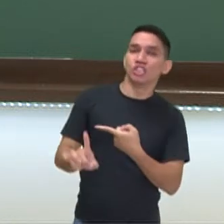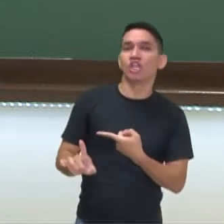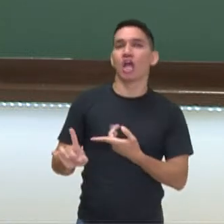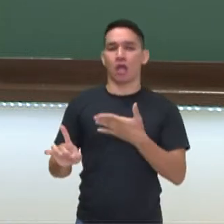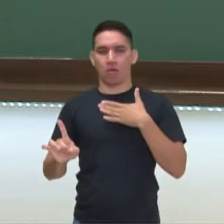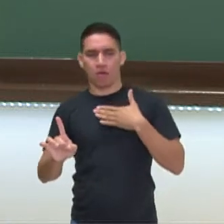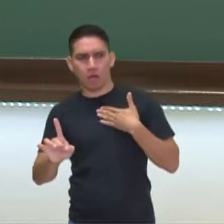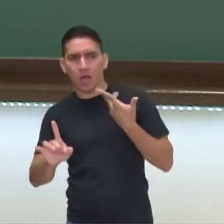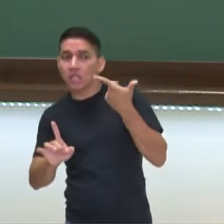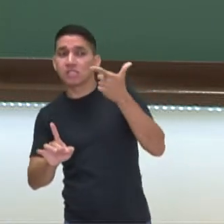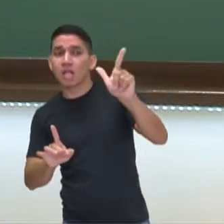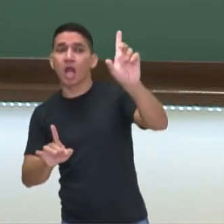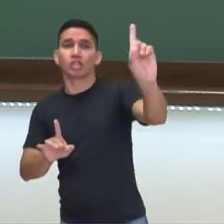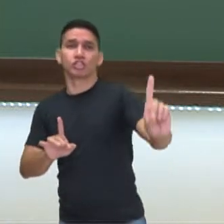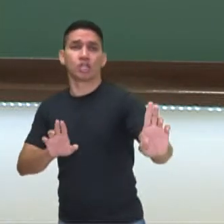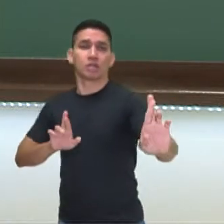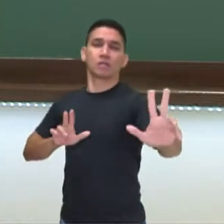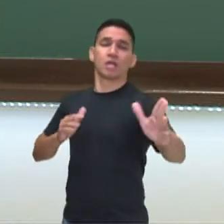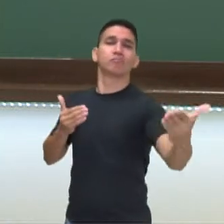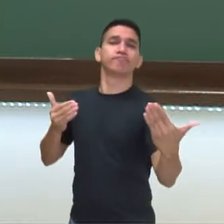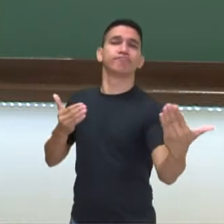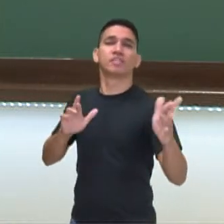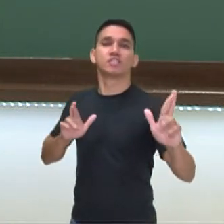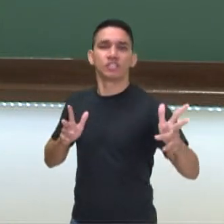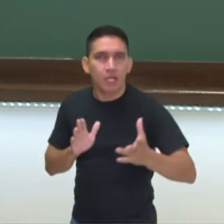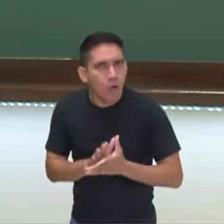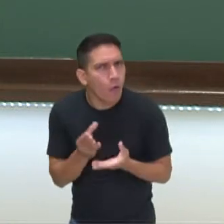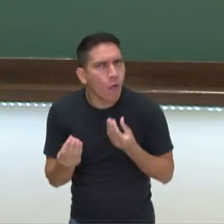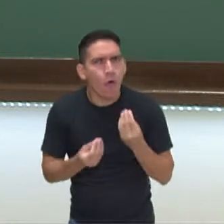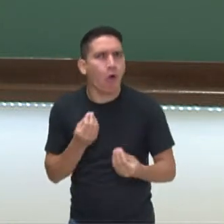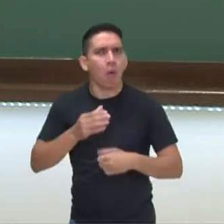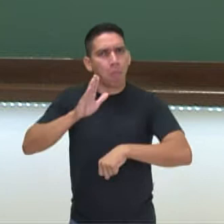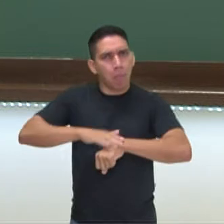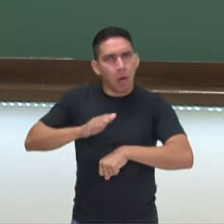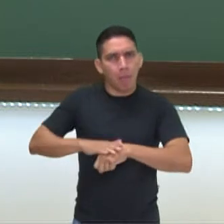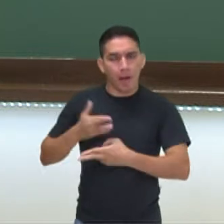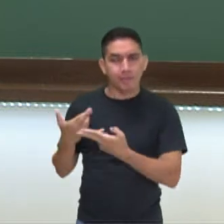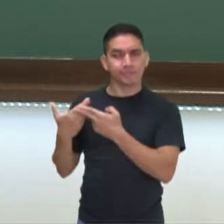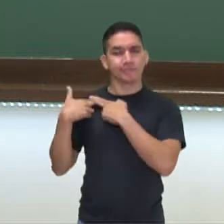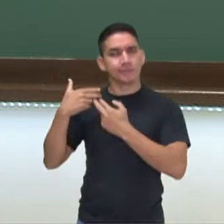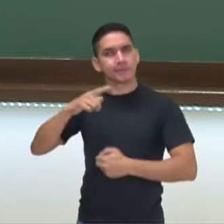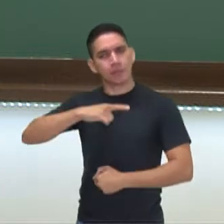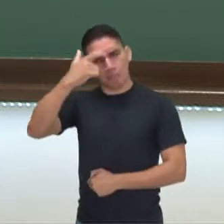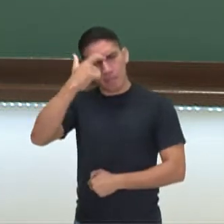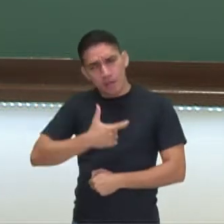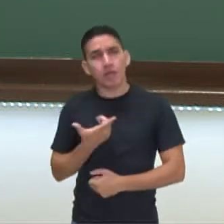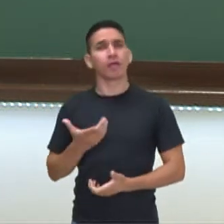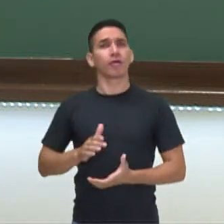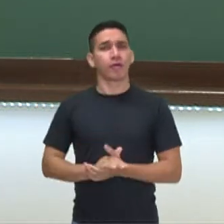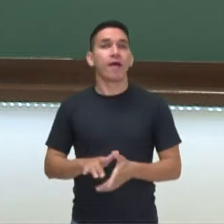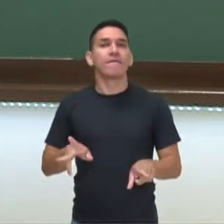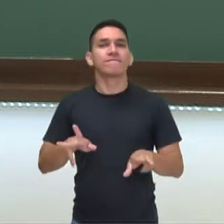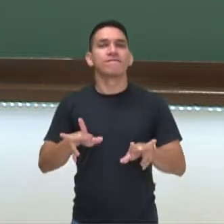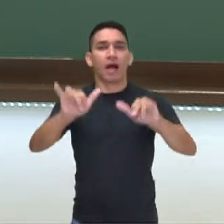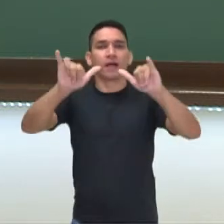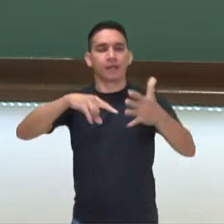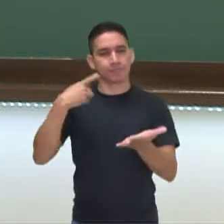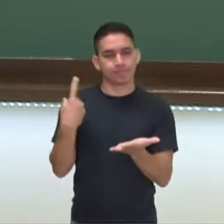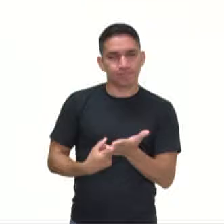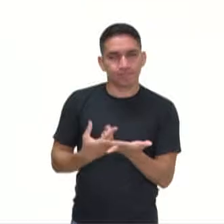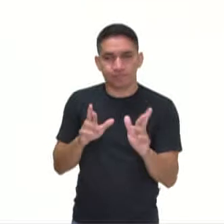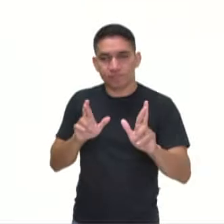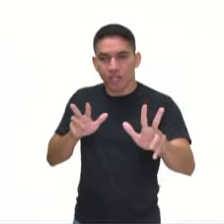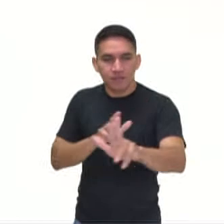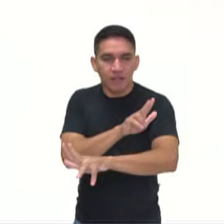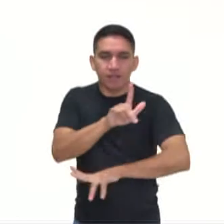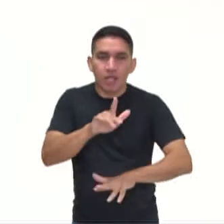direito do próximo, quais são os deveres que nós temos enquanto cidadãos, E vamos estabelecer aí as diferenças,